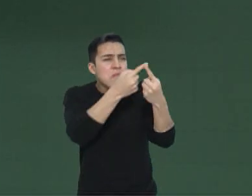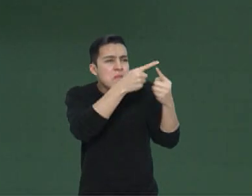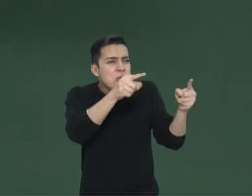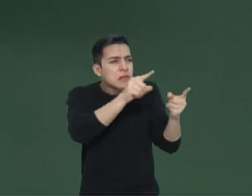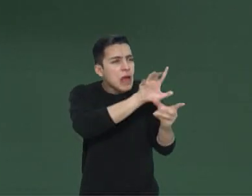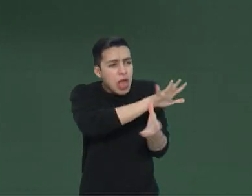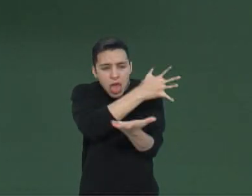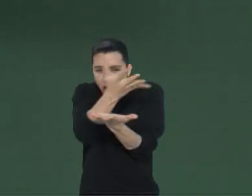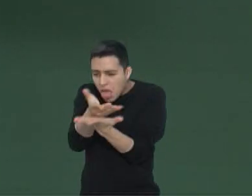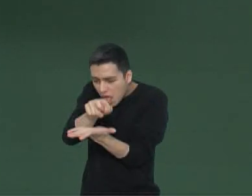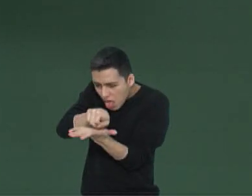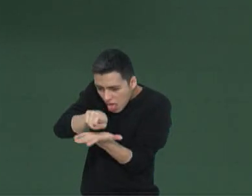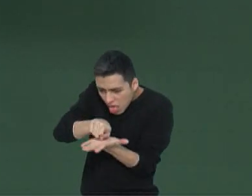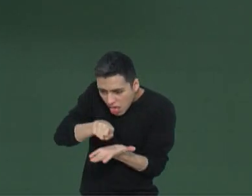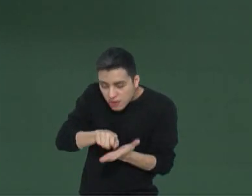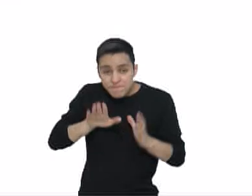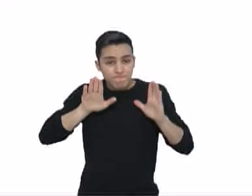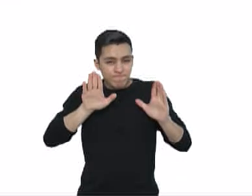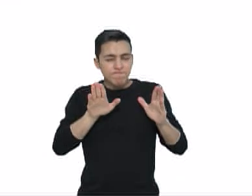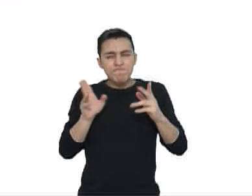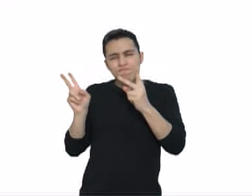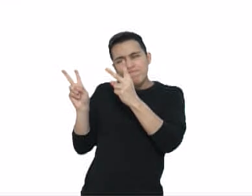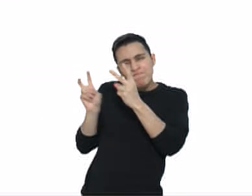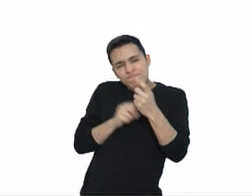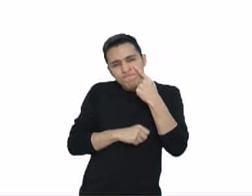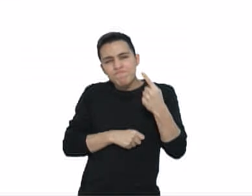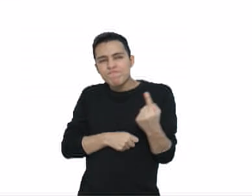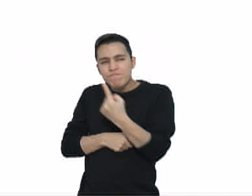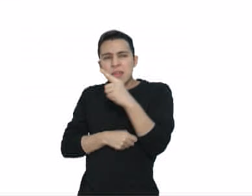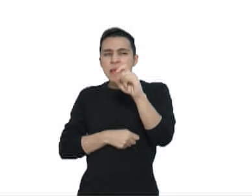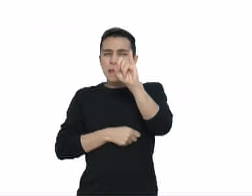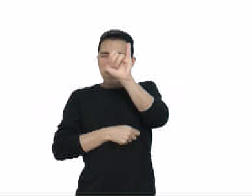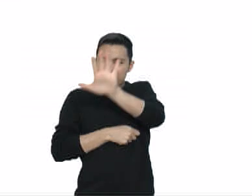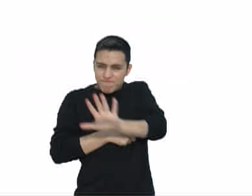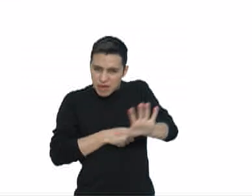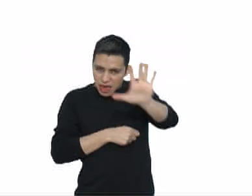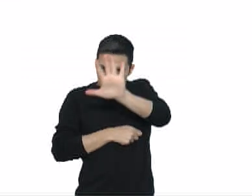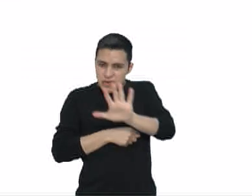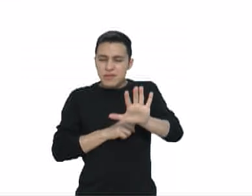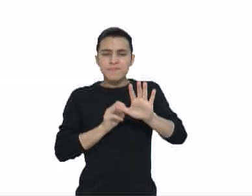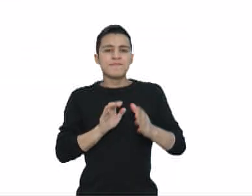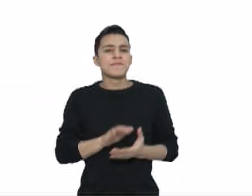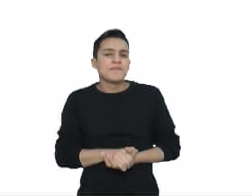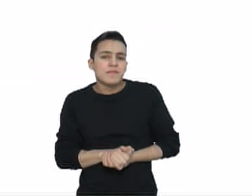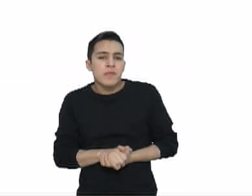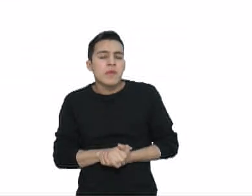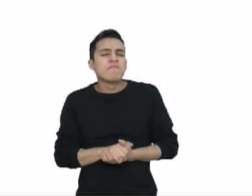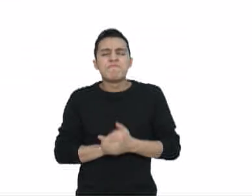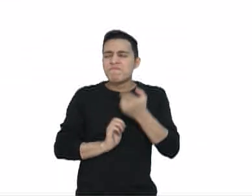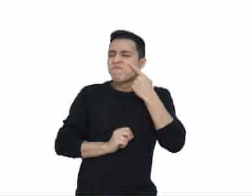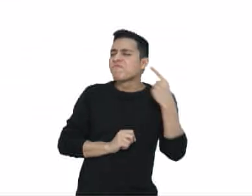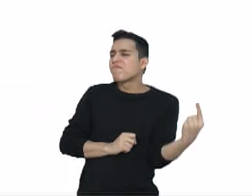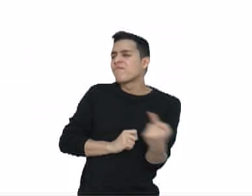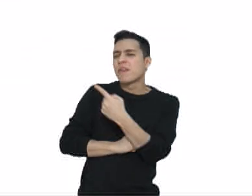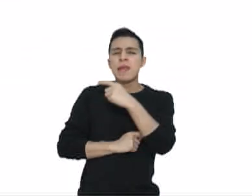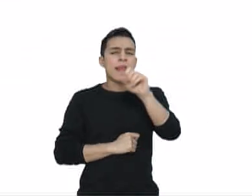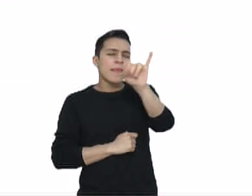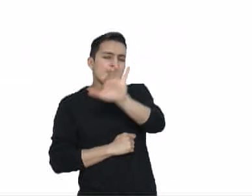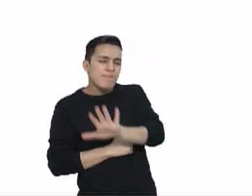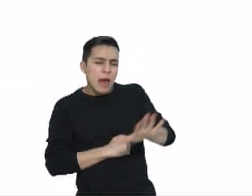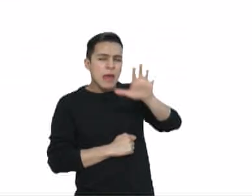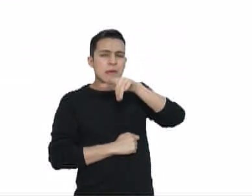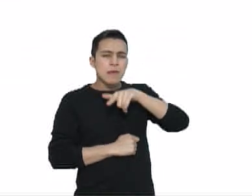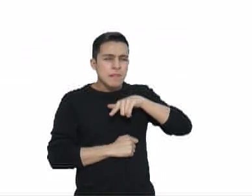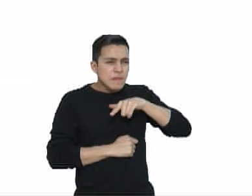musical. Observem que nós temos uma imagem do lado esquerdo de vocês. Observem que essa imagem tem